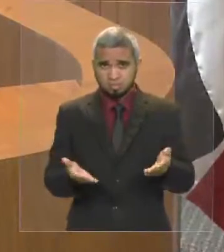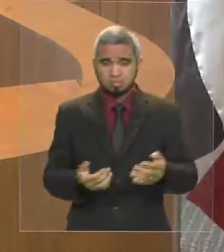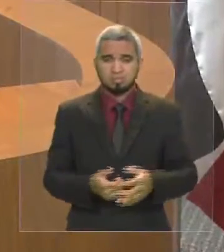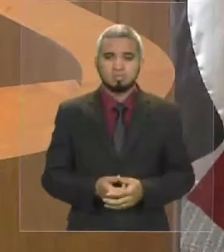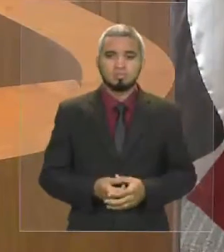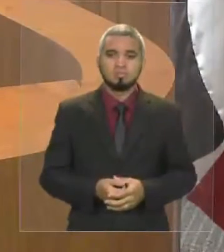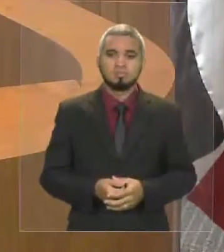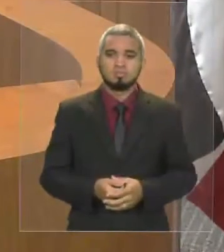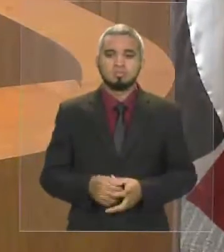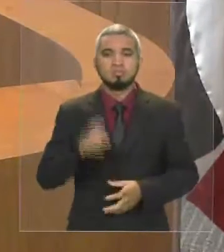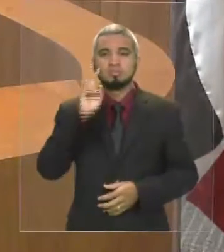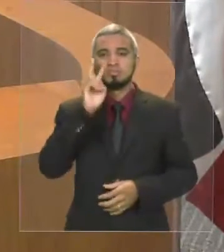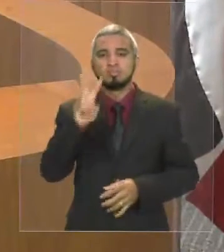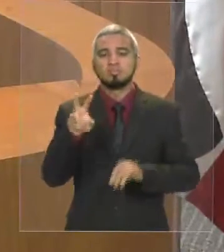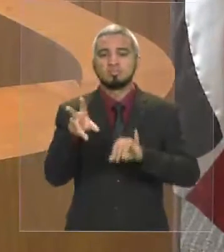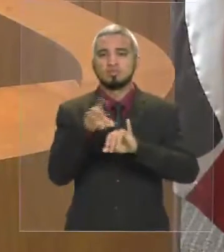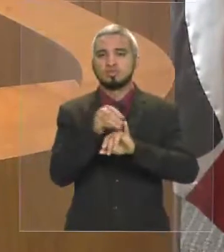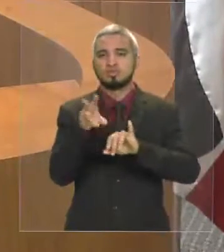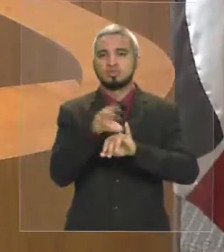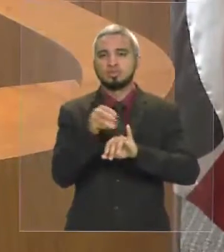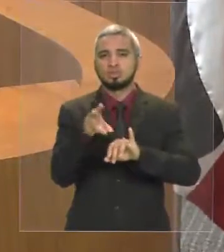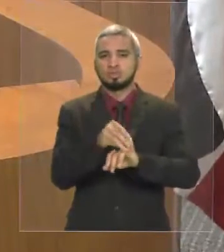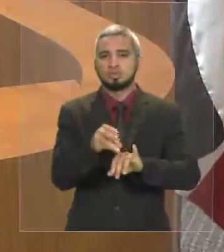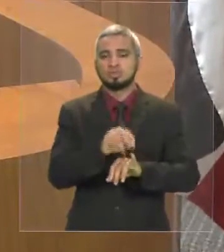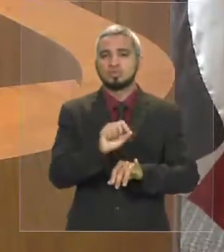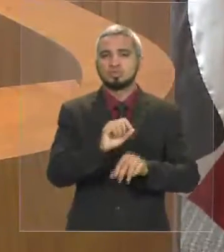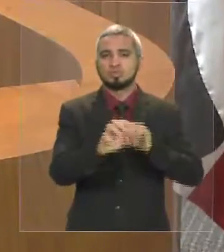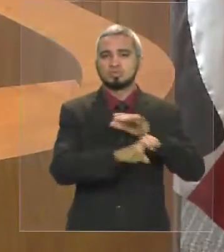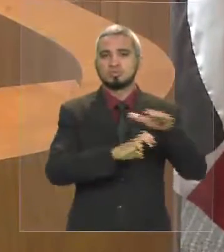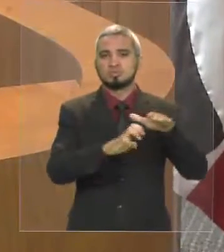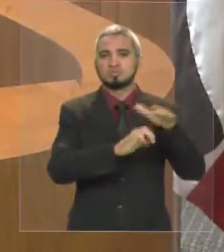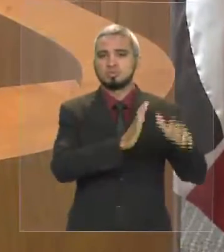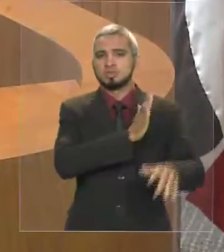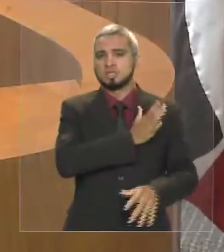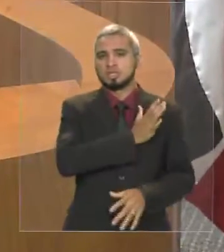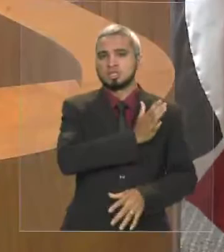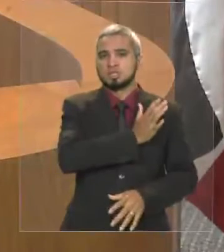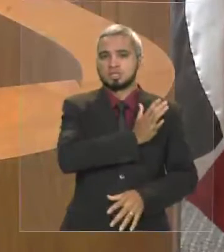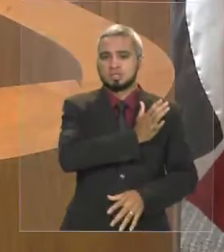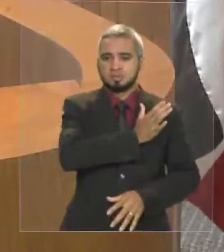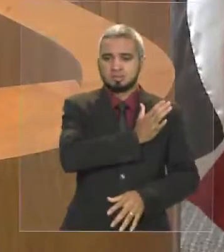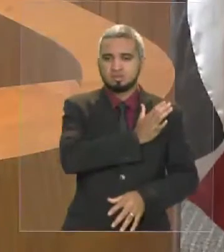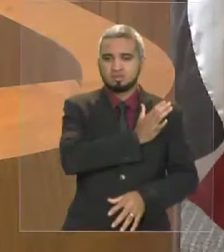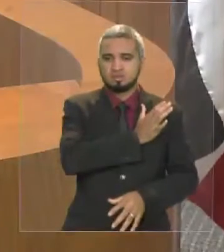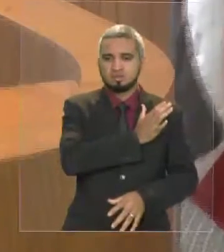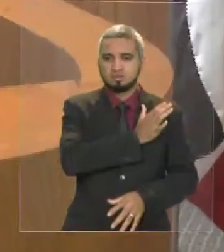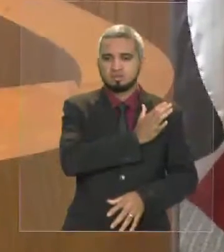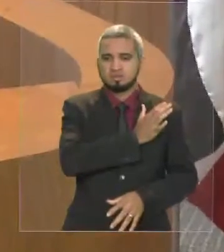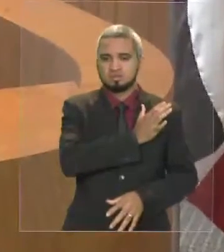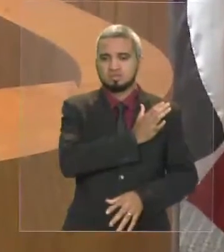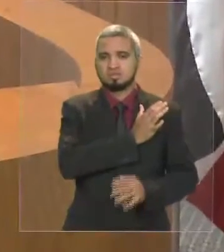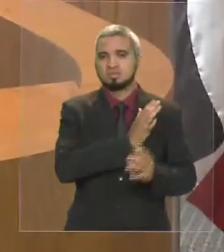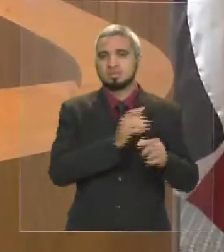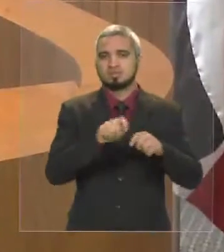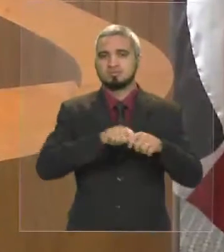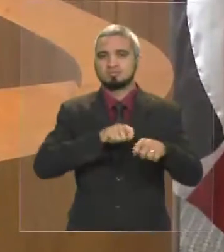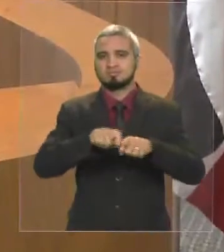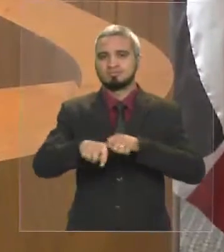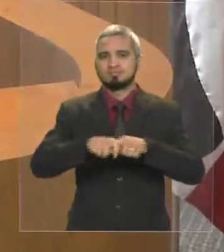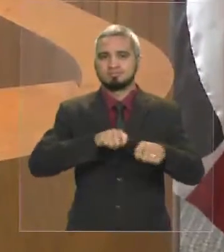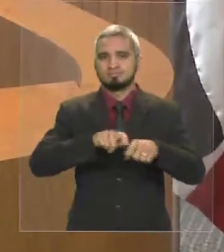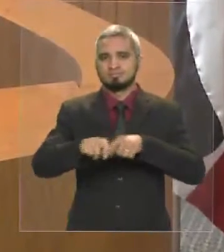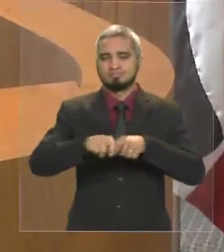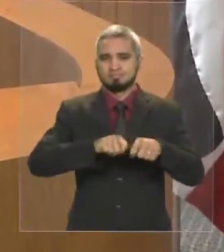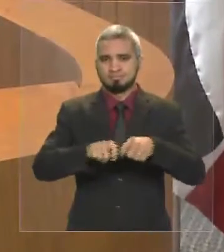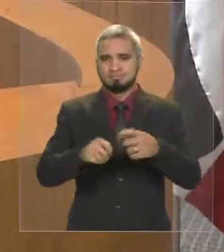ver o imposto sobre as grandes fortunas, deputado Adriano Sarney, sendo rasgado. Eu acho que o